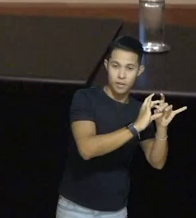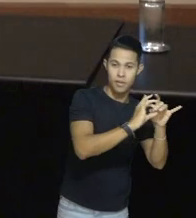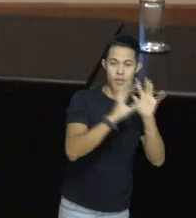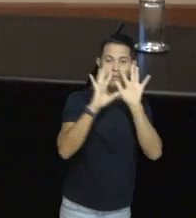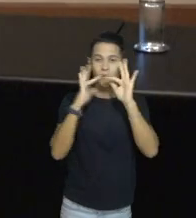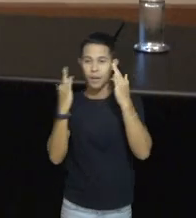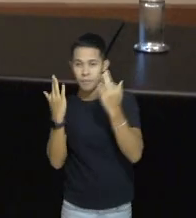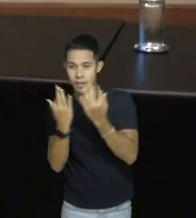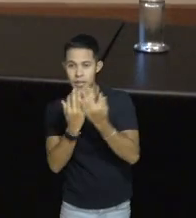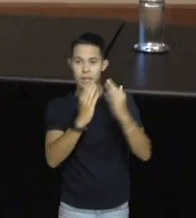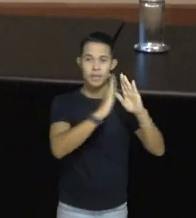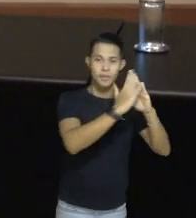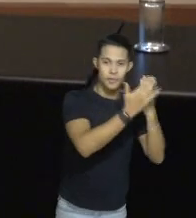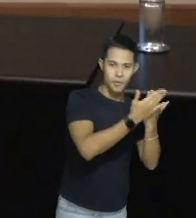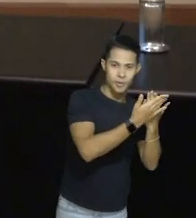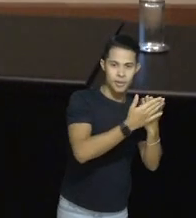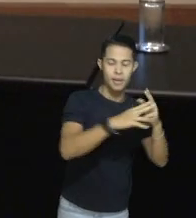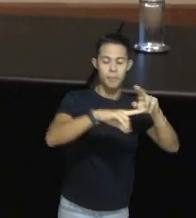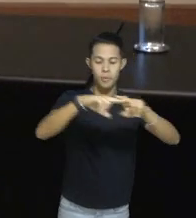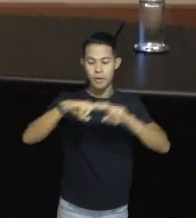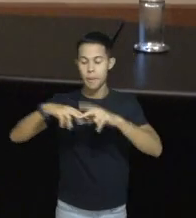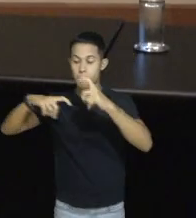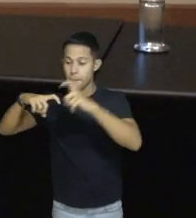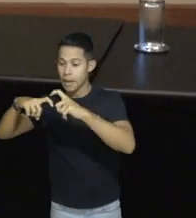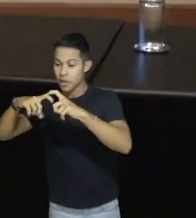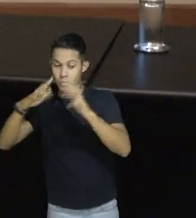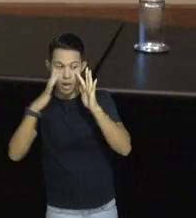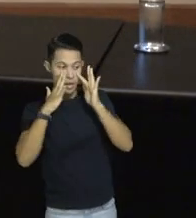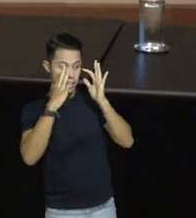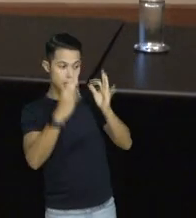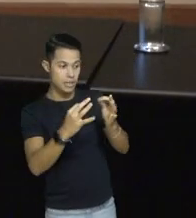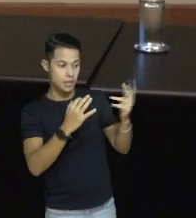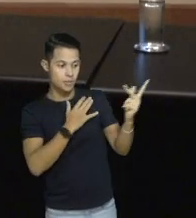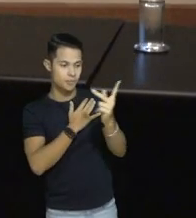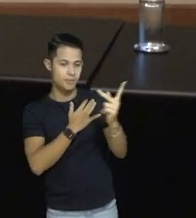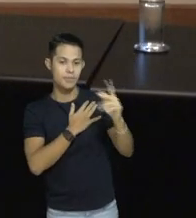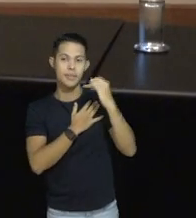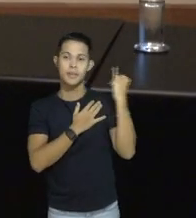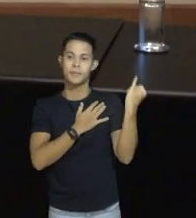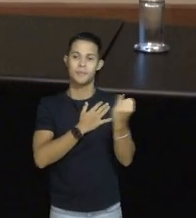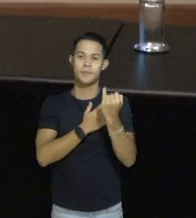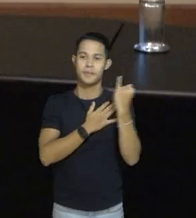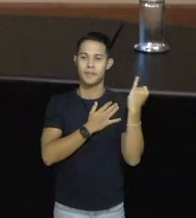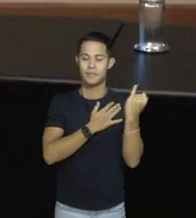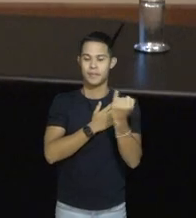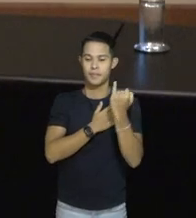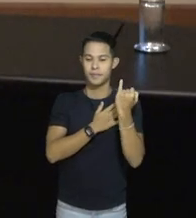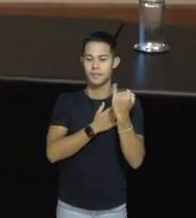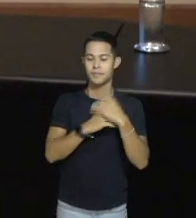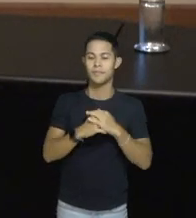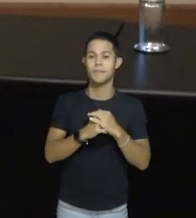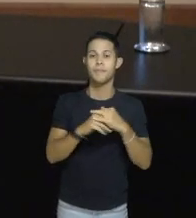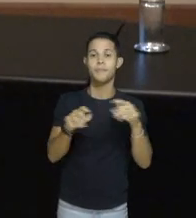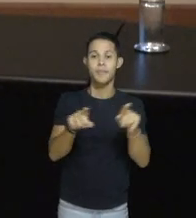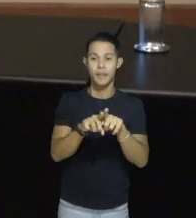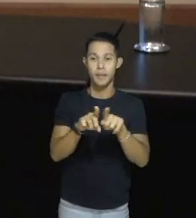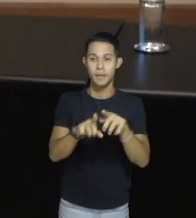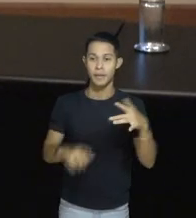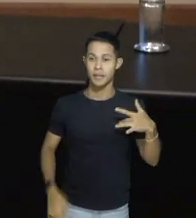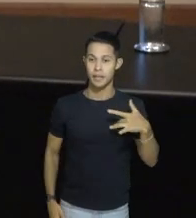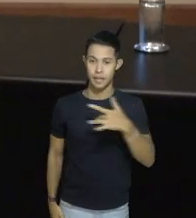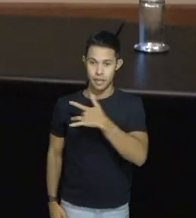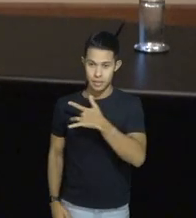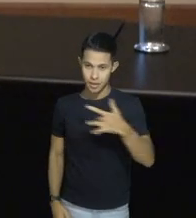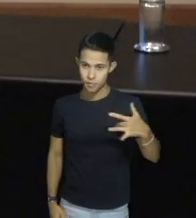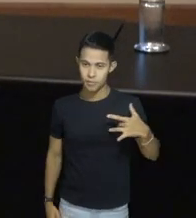ouvir a família é importante. E, muitas vezes, a gente tem, inclusive na saúde, não